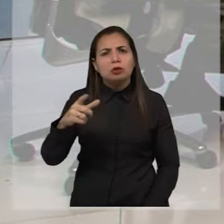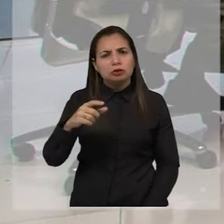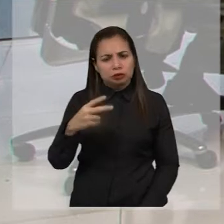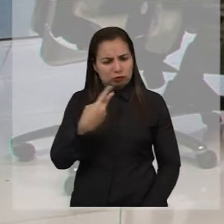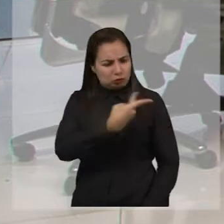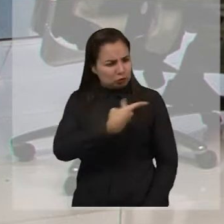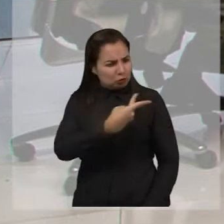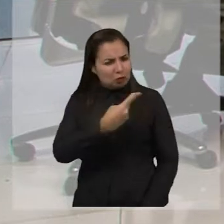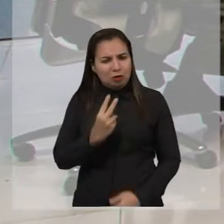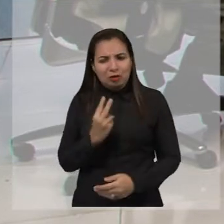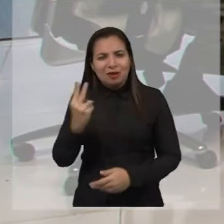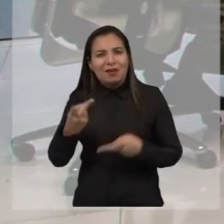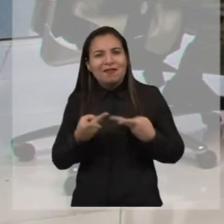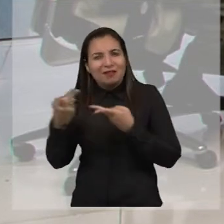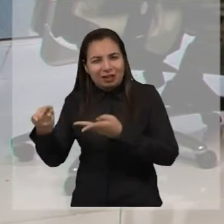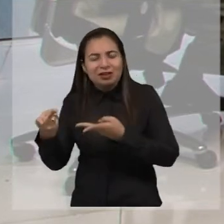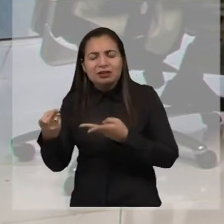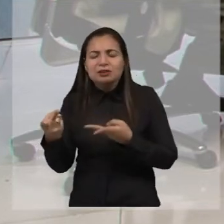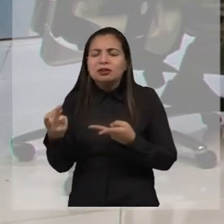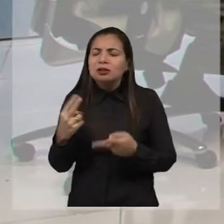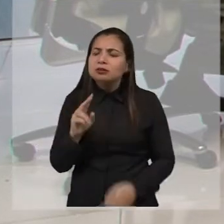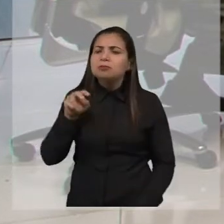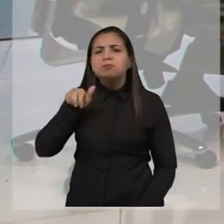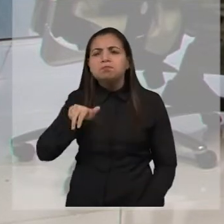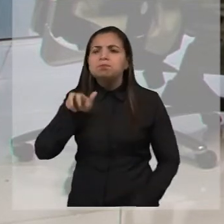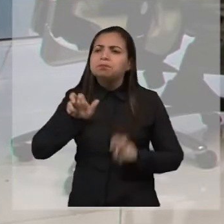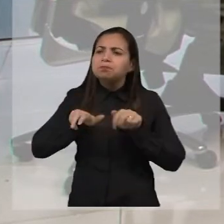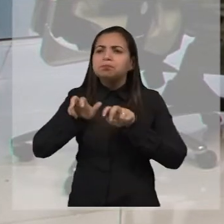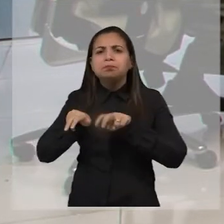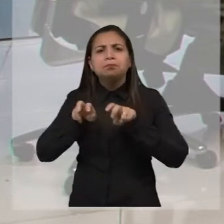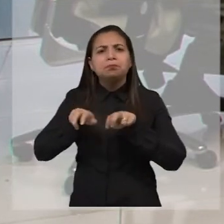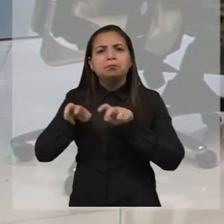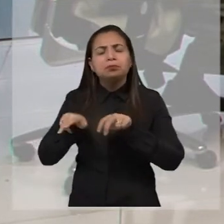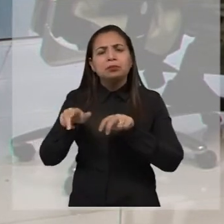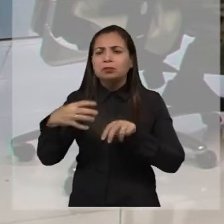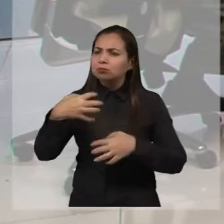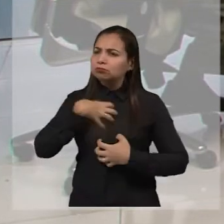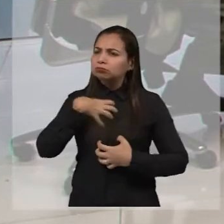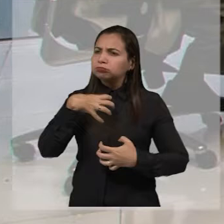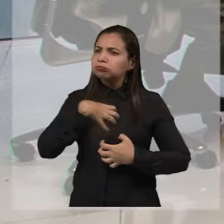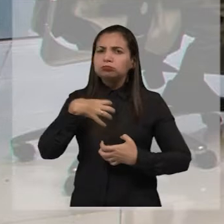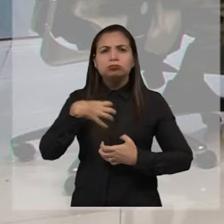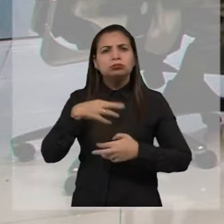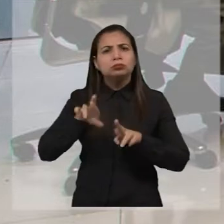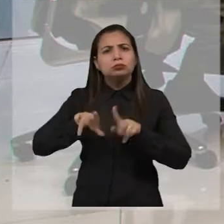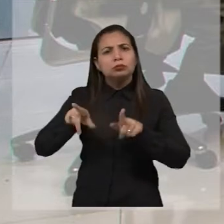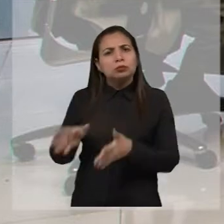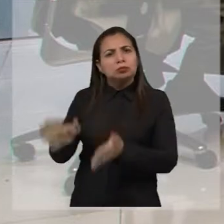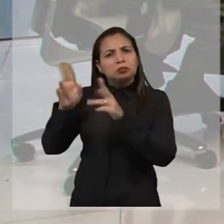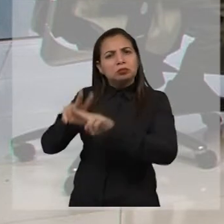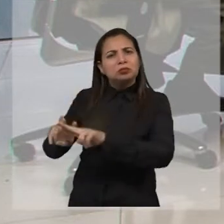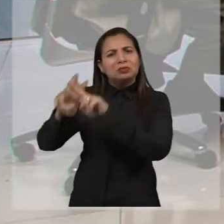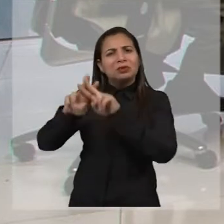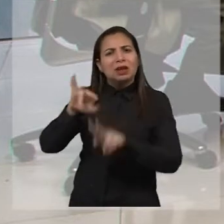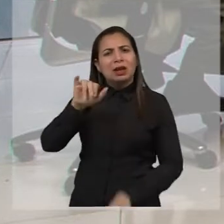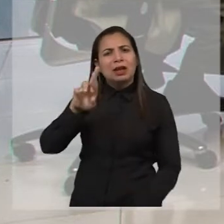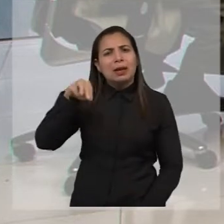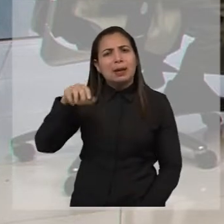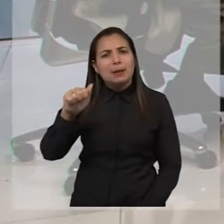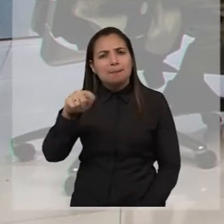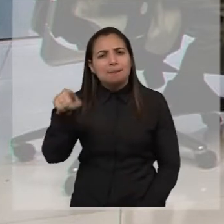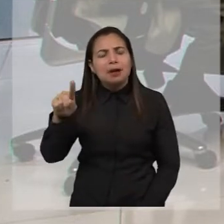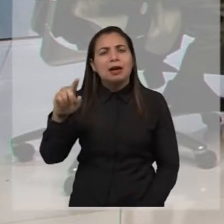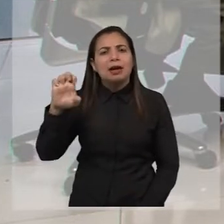tratados no presídio que a gente visitou, os dois. O outro, o Moraes, como